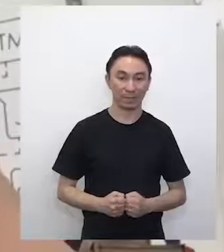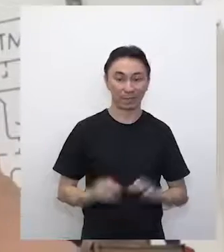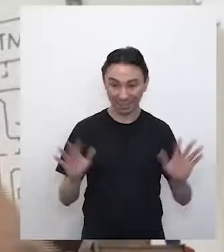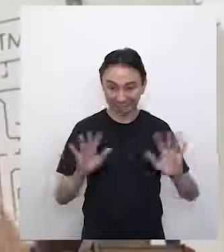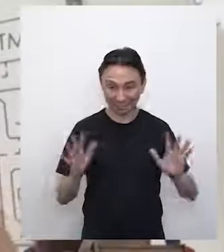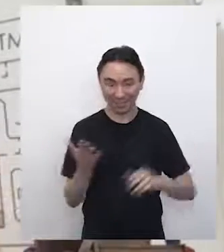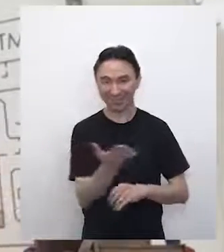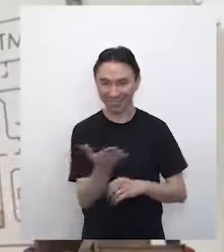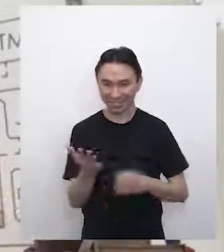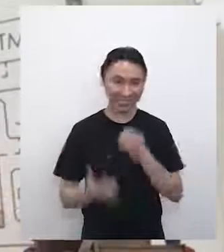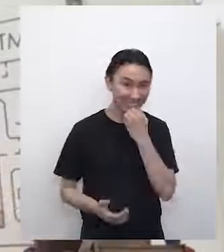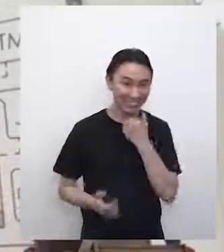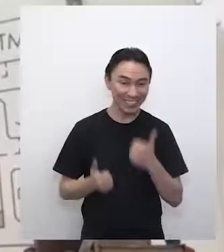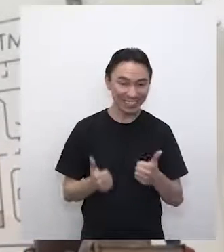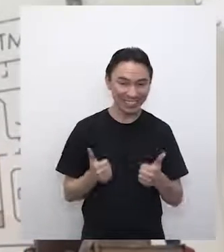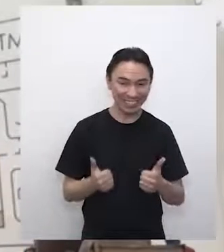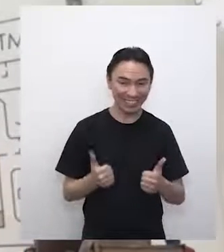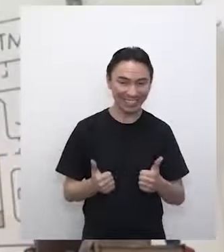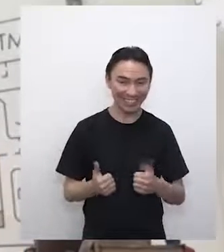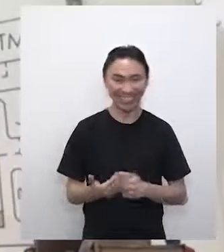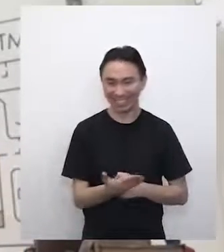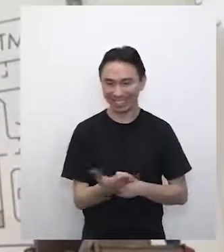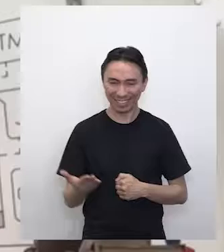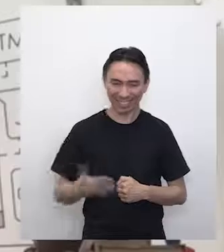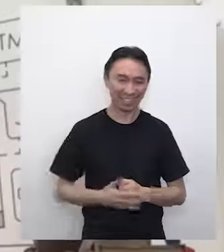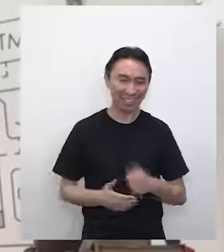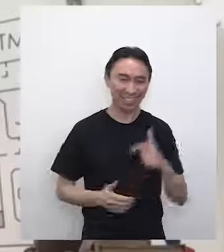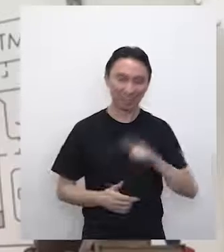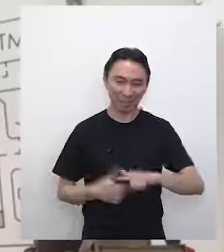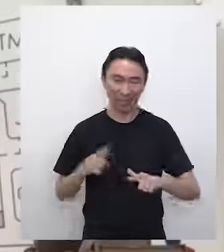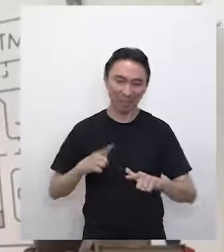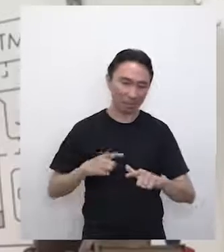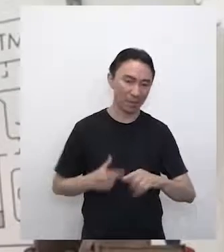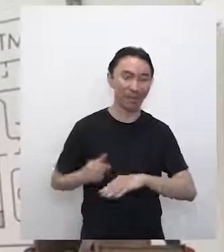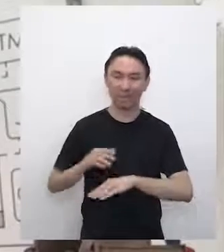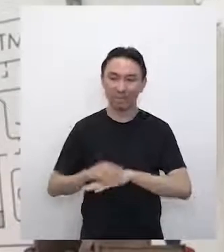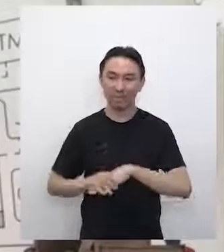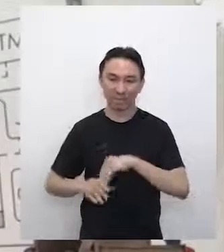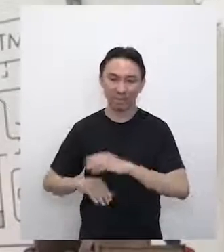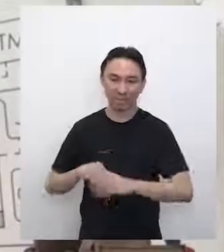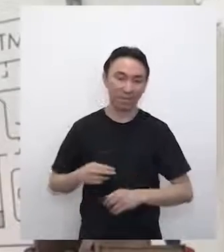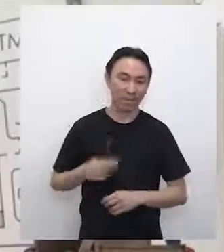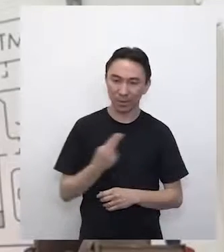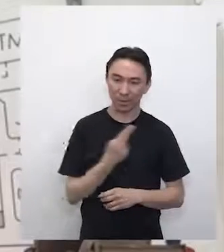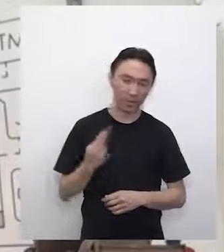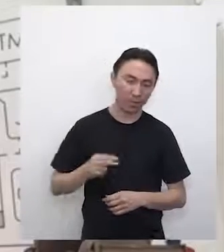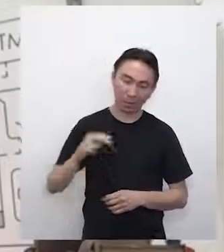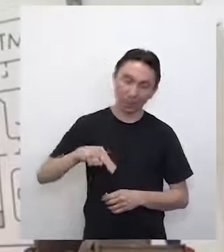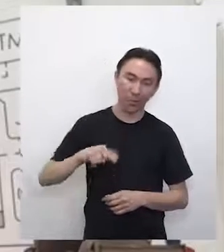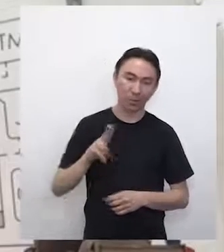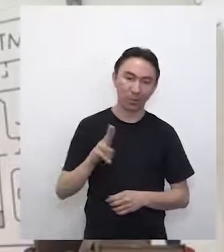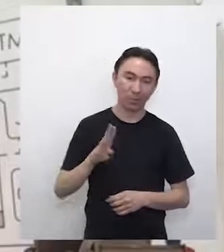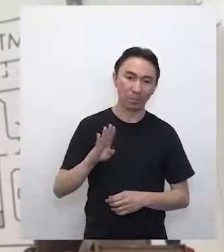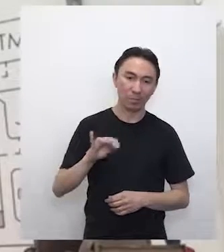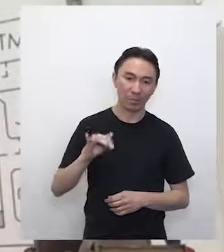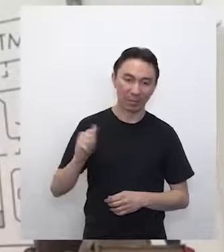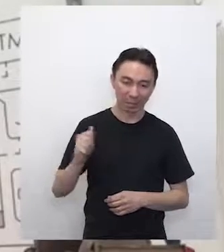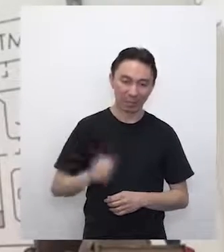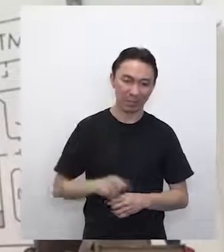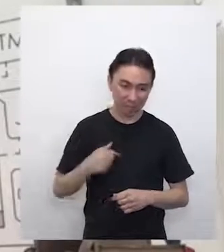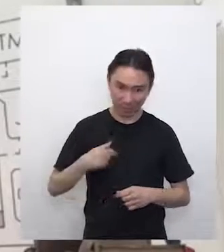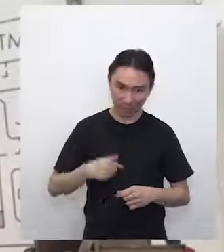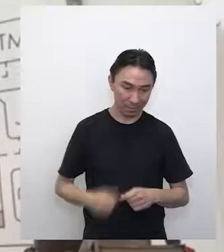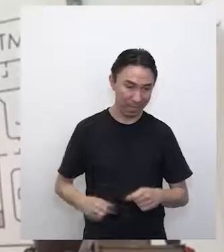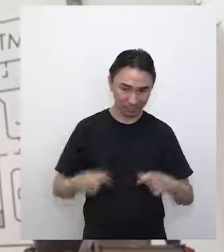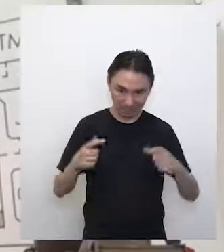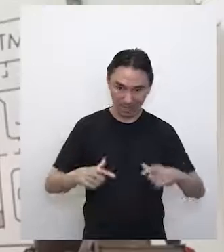Oi, pessoal, tudo bem? Sejam bem-vindos aí a mais um Mão na Massa. Sou a professora Núbia, diretamente aqui do